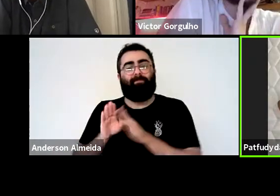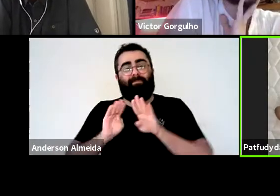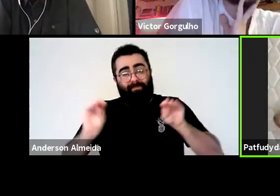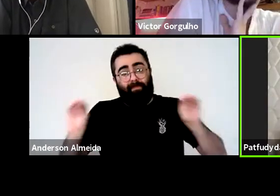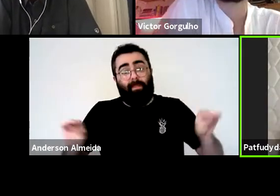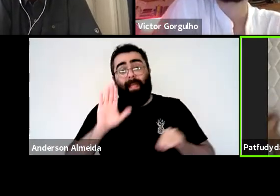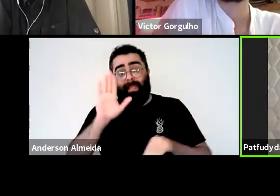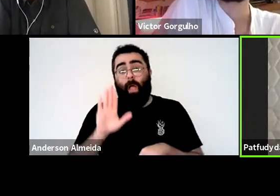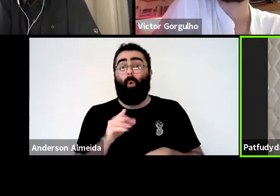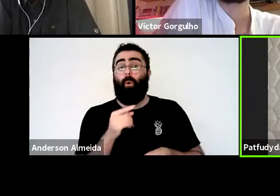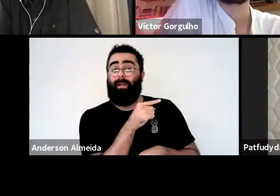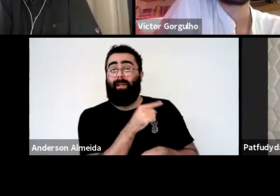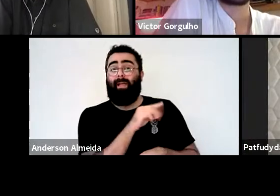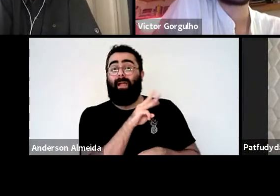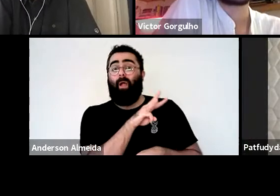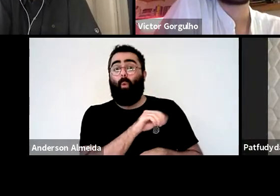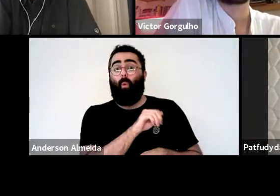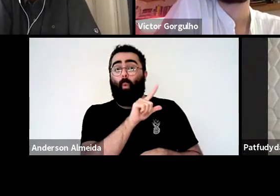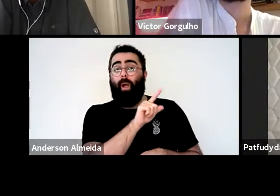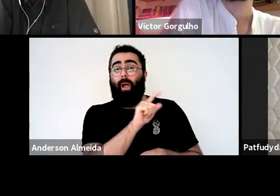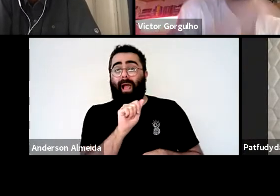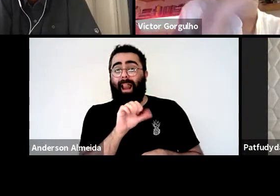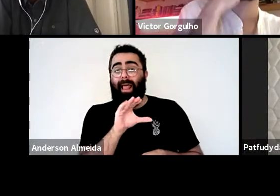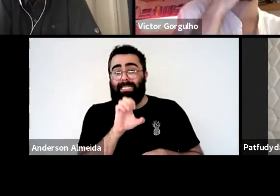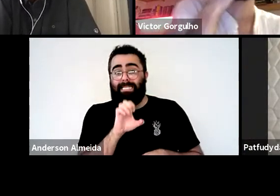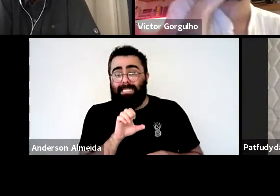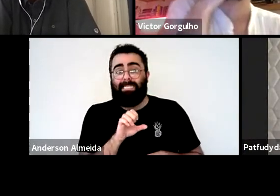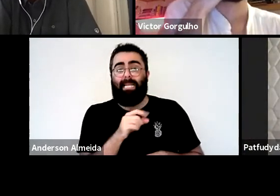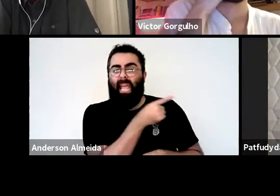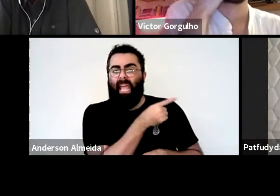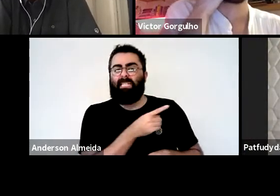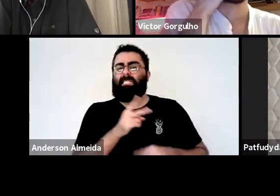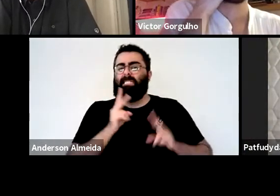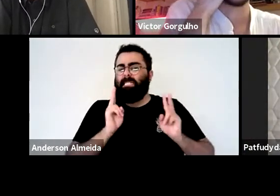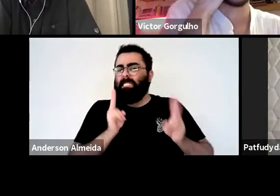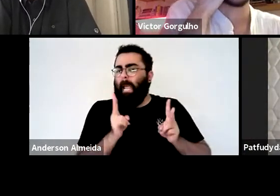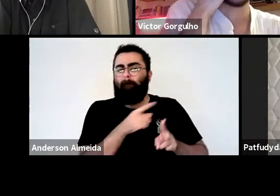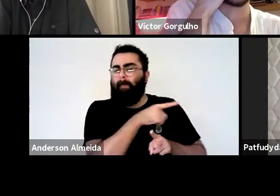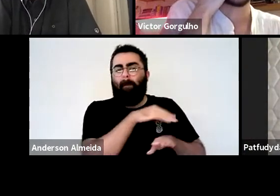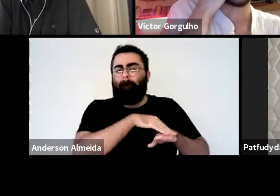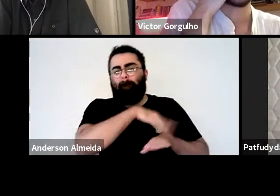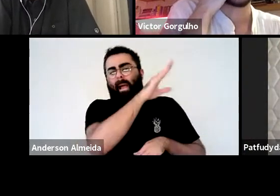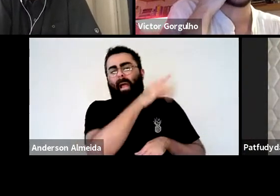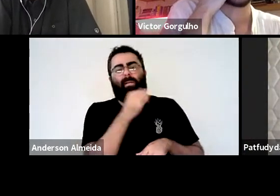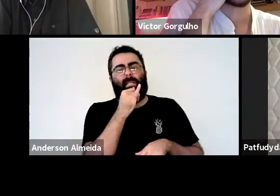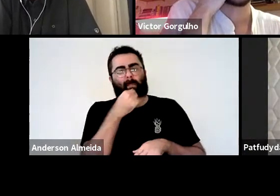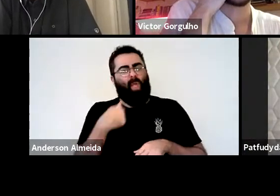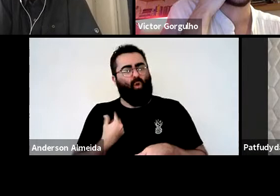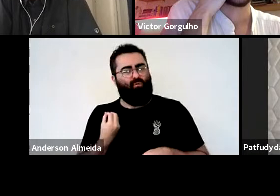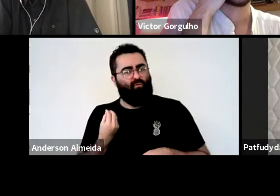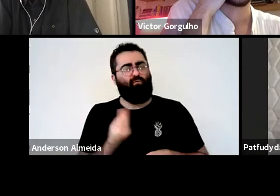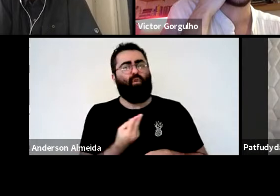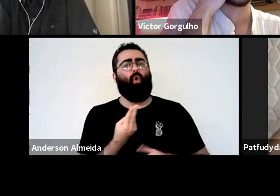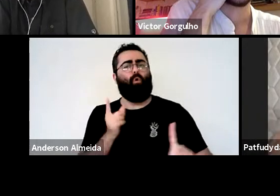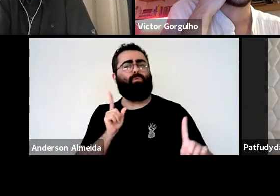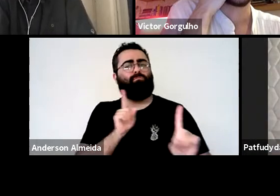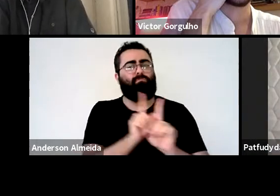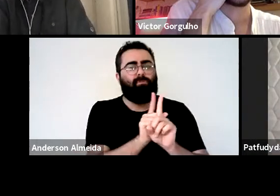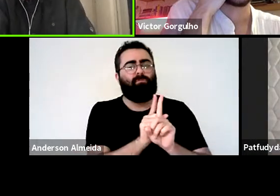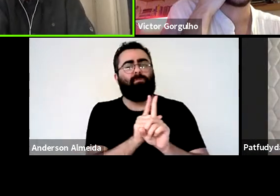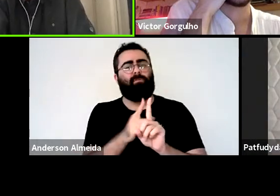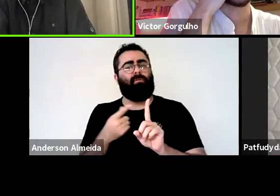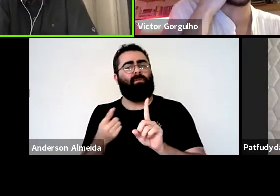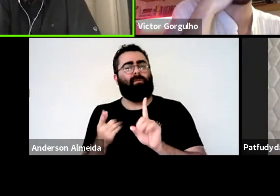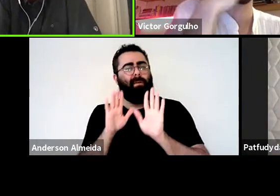mais do que eu, não vou usar a palavra, não quero usar. E aí sempre tá assim, mais numa pessoa, eu vou até ele, olho pra ele e falo, amigo, vamos voltar um